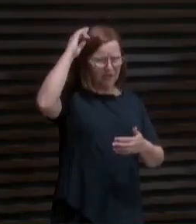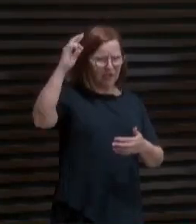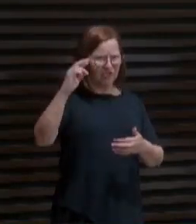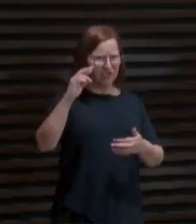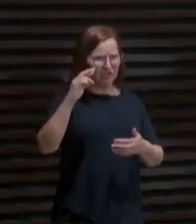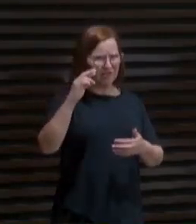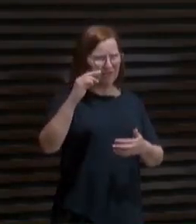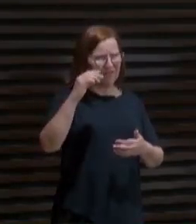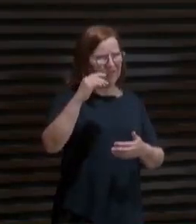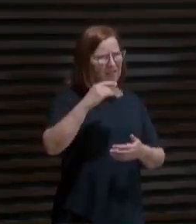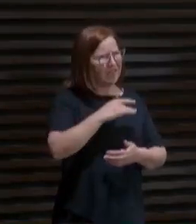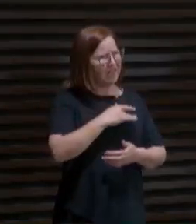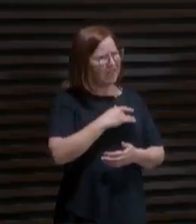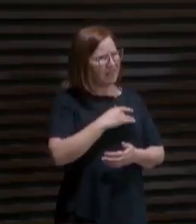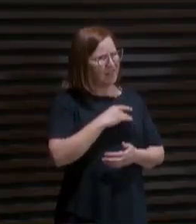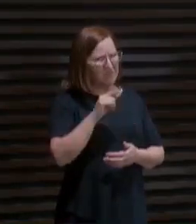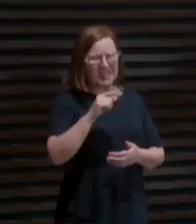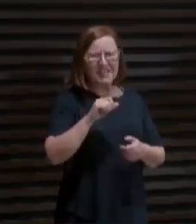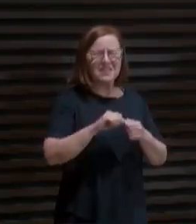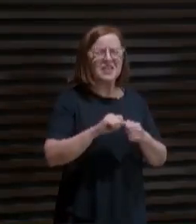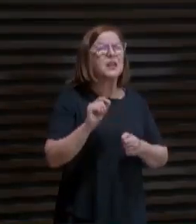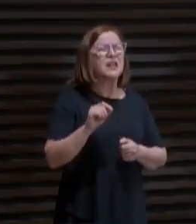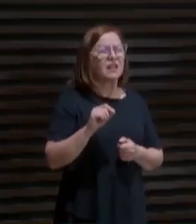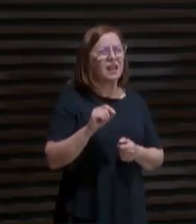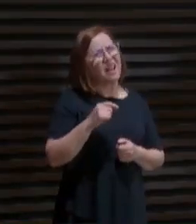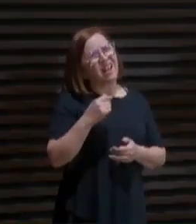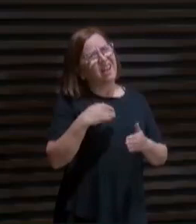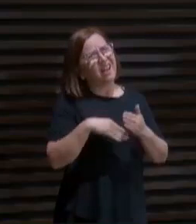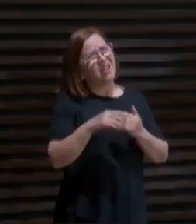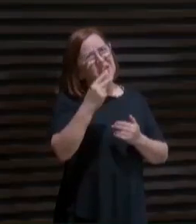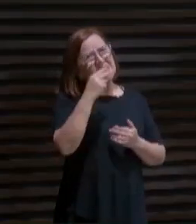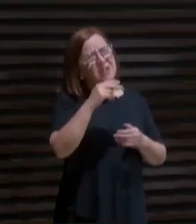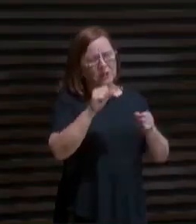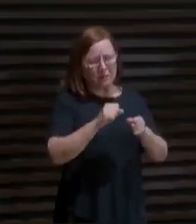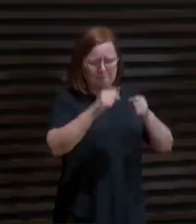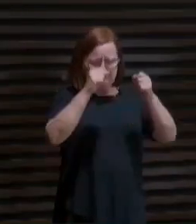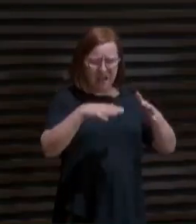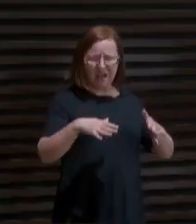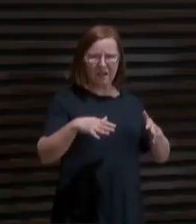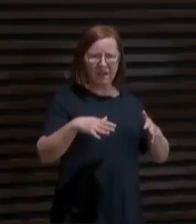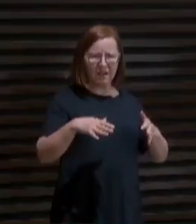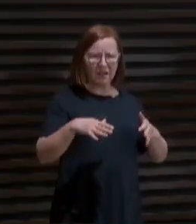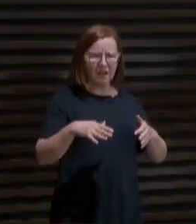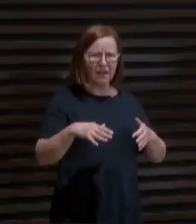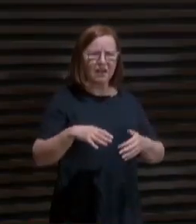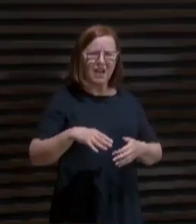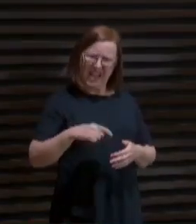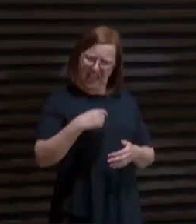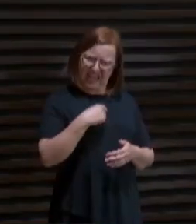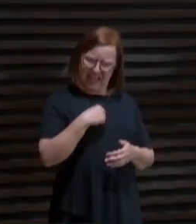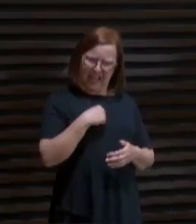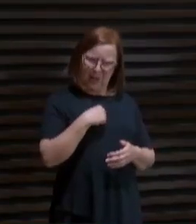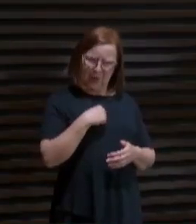Eu disse: eu vou com o irmão aqui para ver os milagres do homem lá. Ele disse: quando foi que eu lhe disse para você